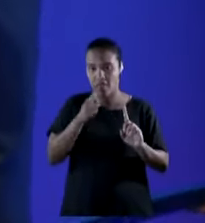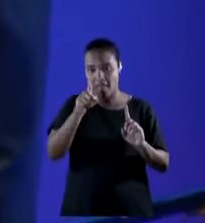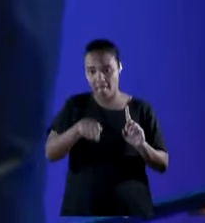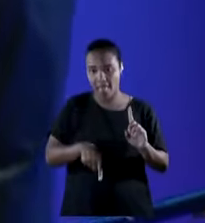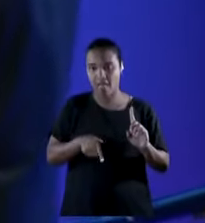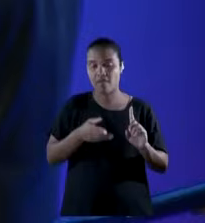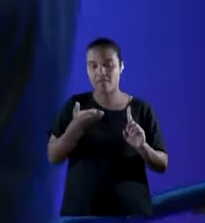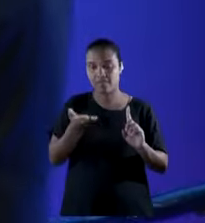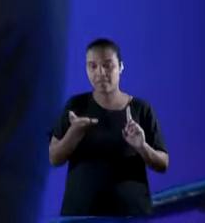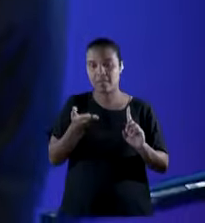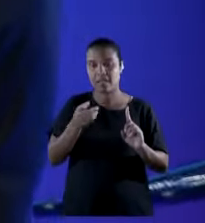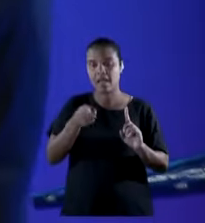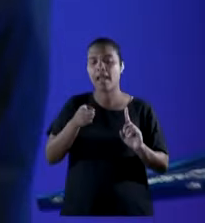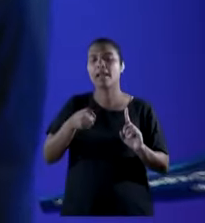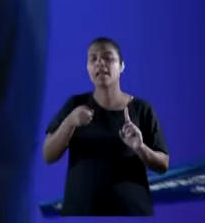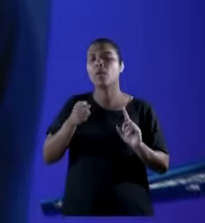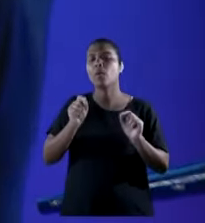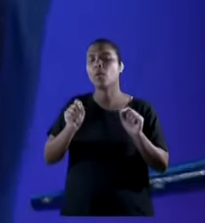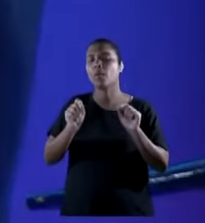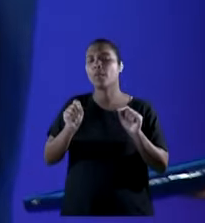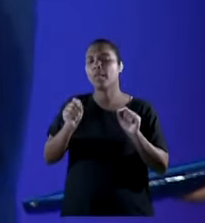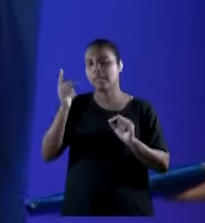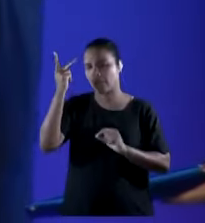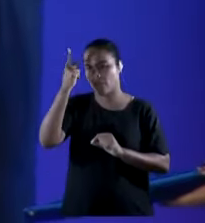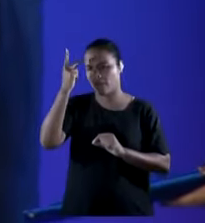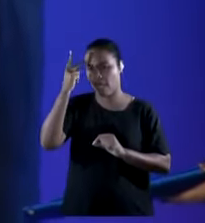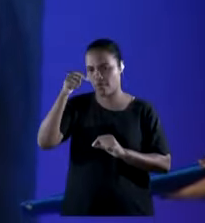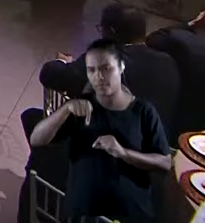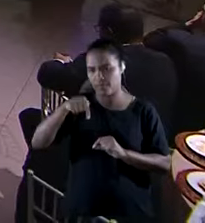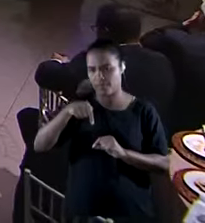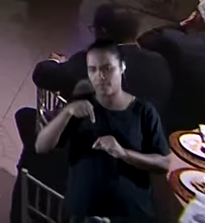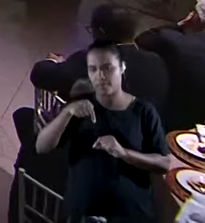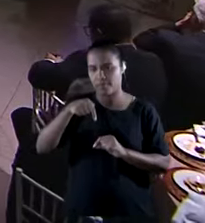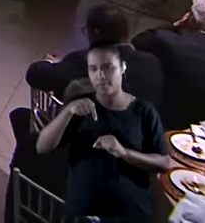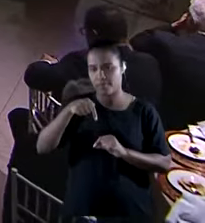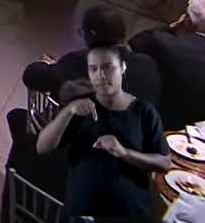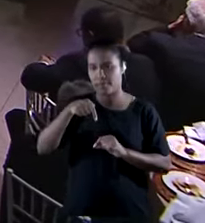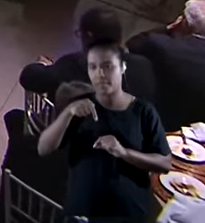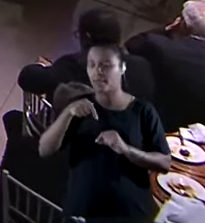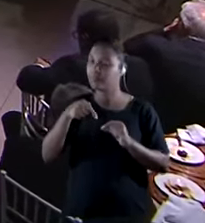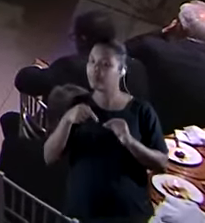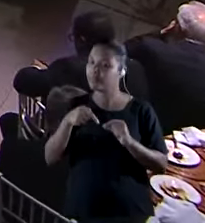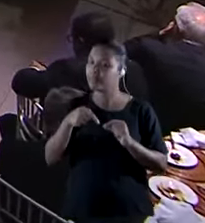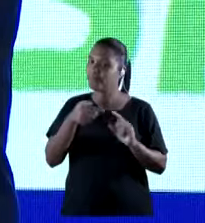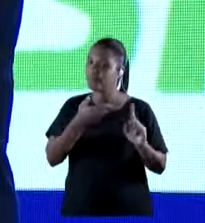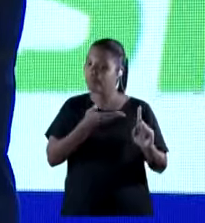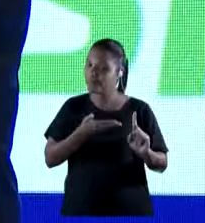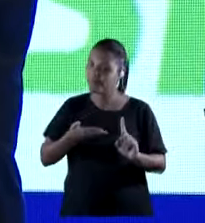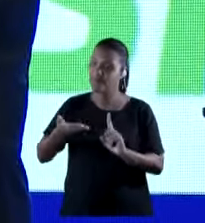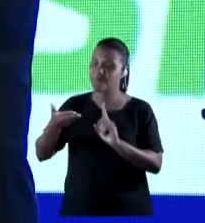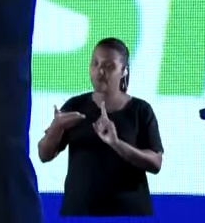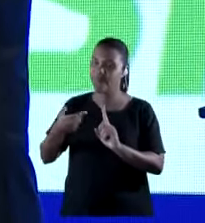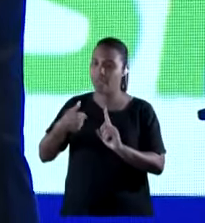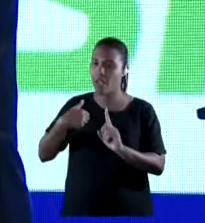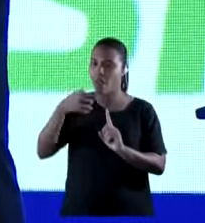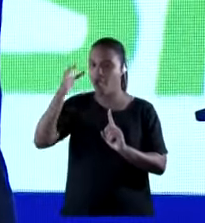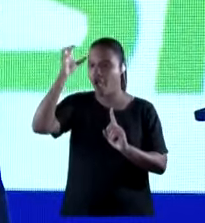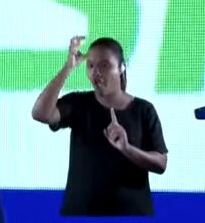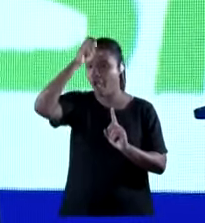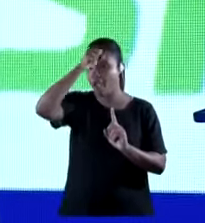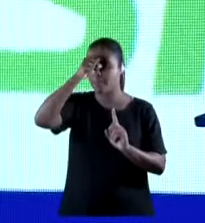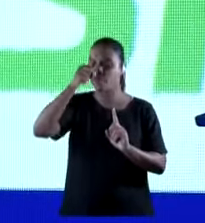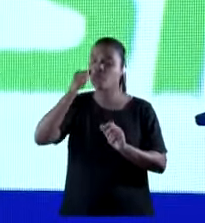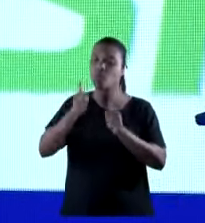tivemos o privilégio, o Estado de São Paulo, futebol paulista, de ter você. Eu aprendi a gostar